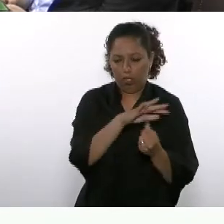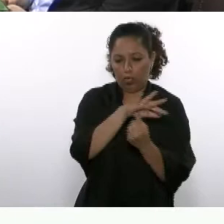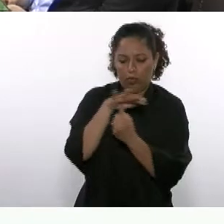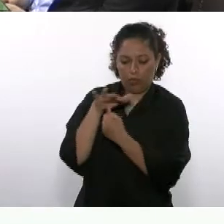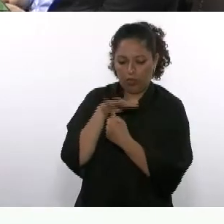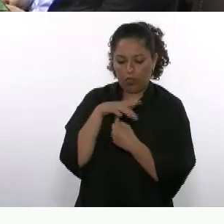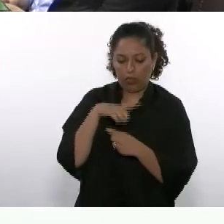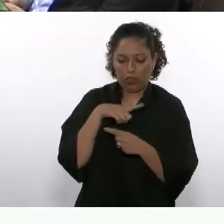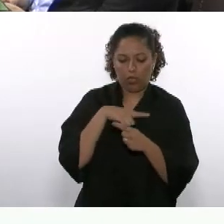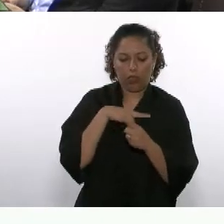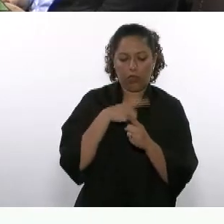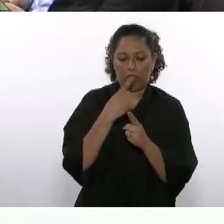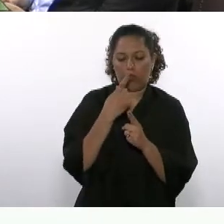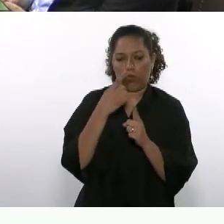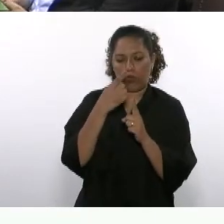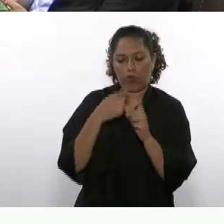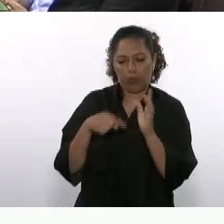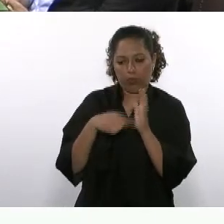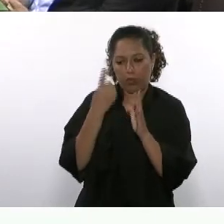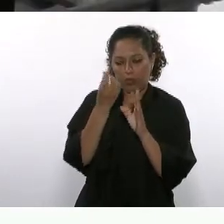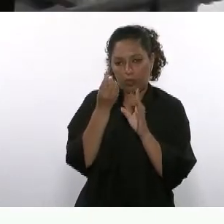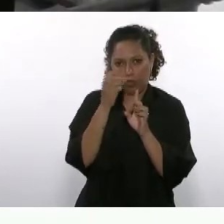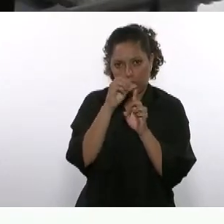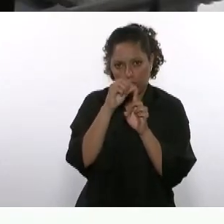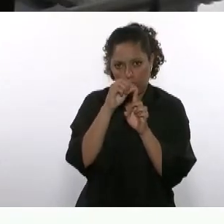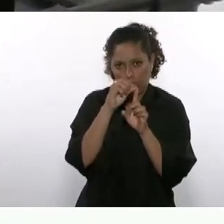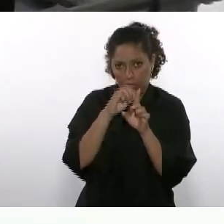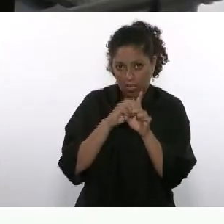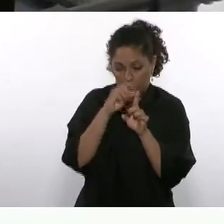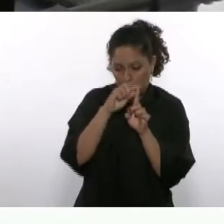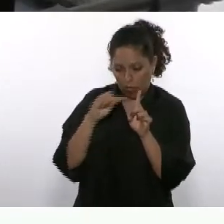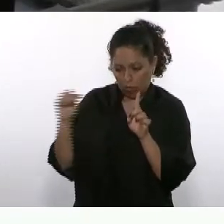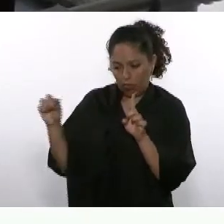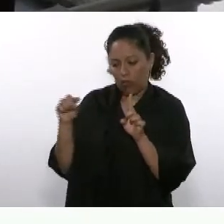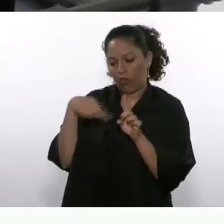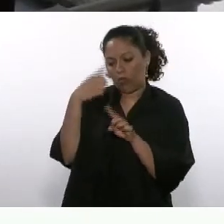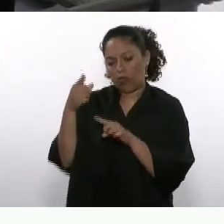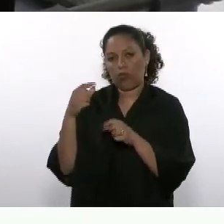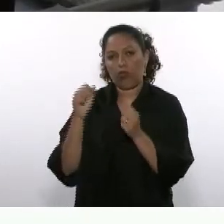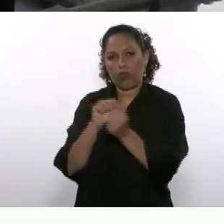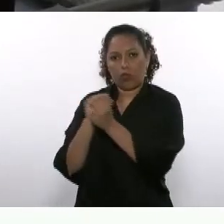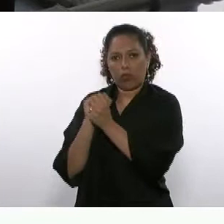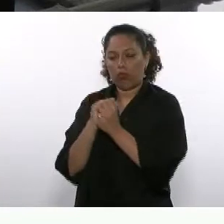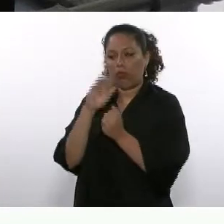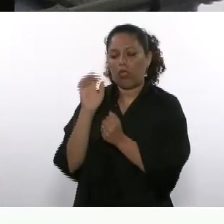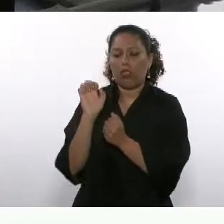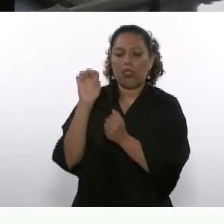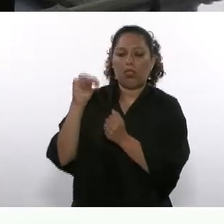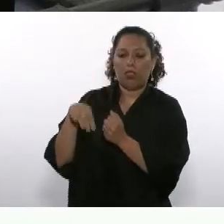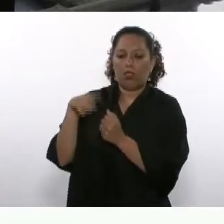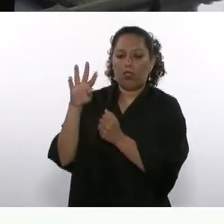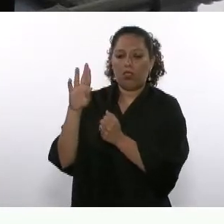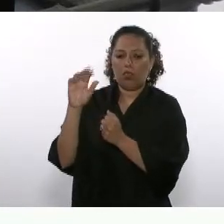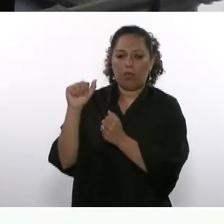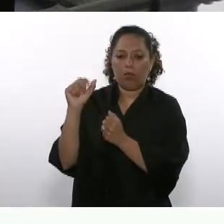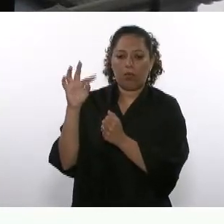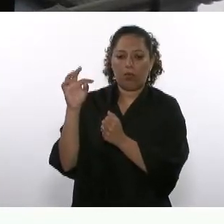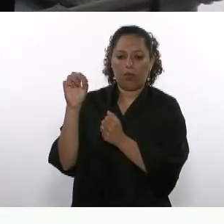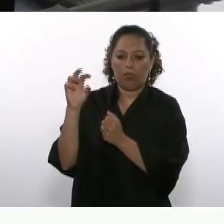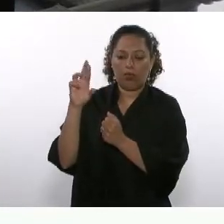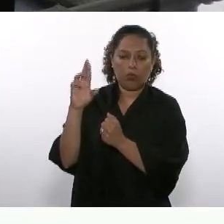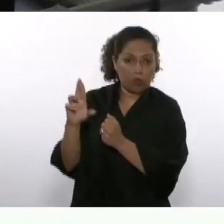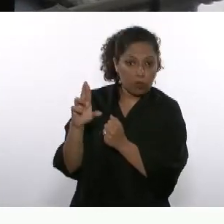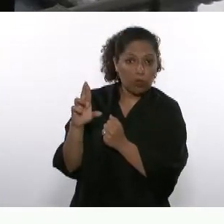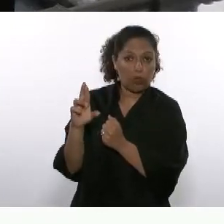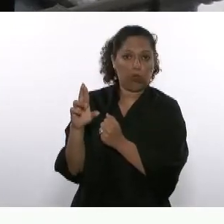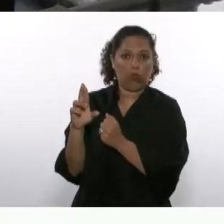no primeiro semestre, praticamente, a gente teve a participação física, através do balcão da Embratur. A Embratur é que cuida das